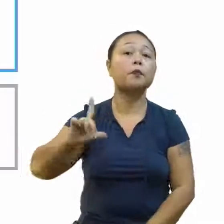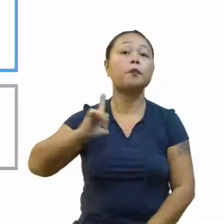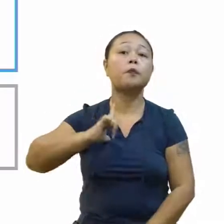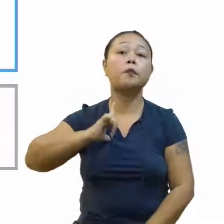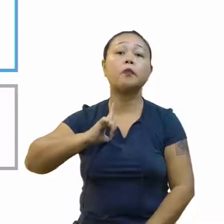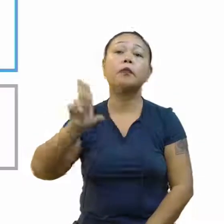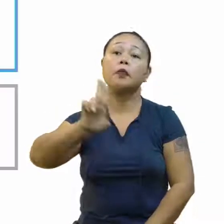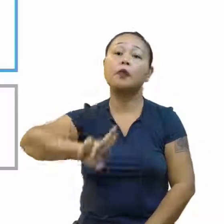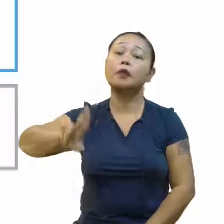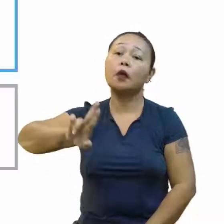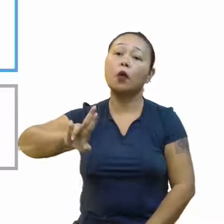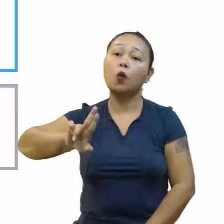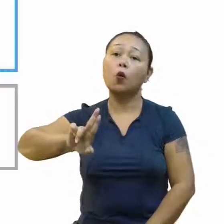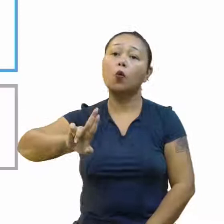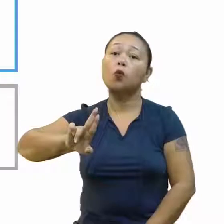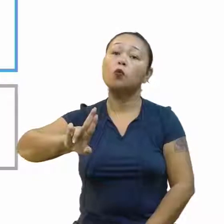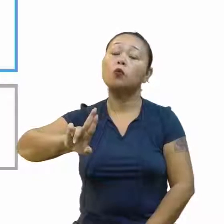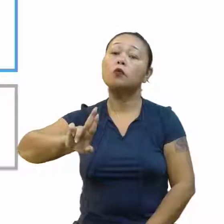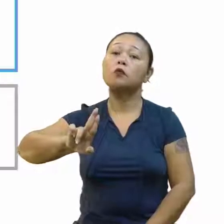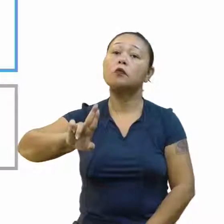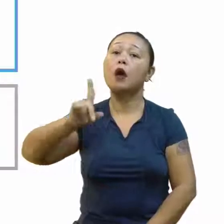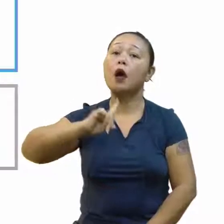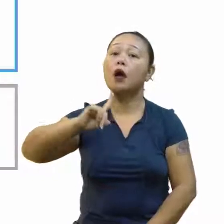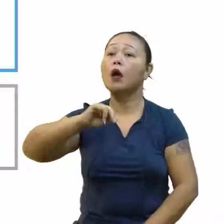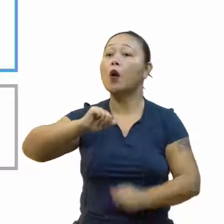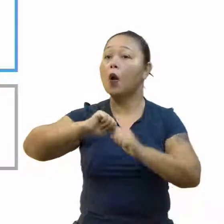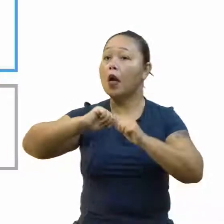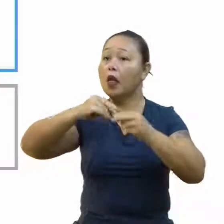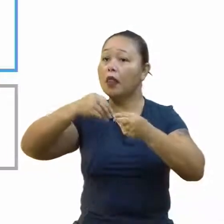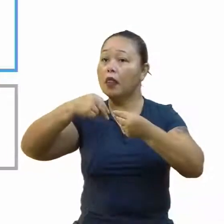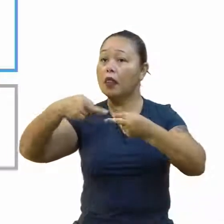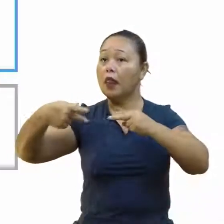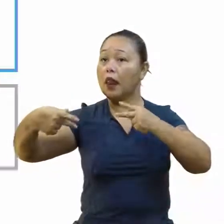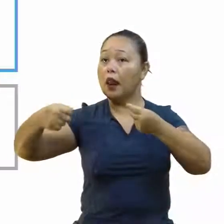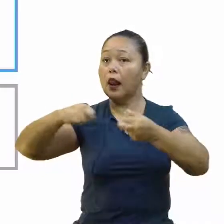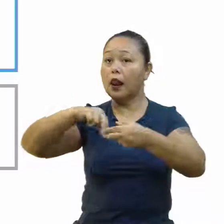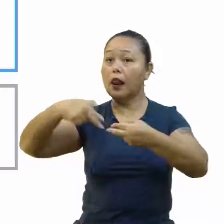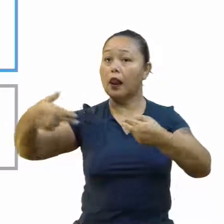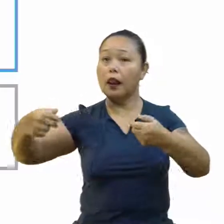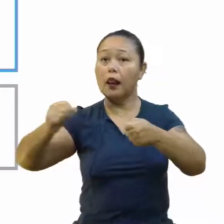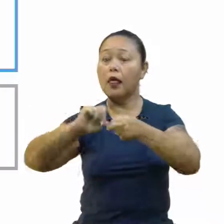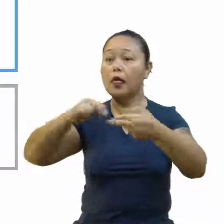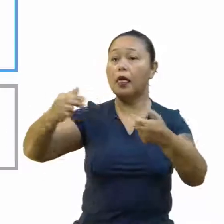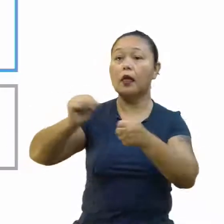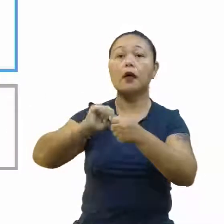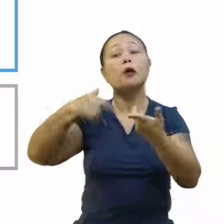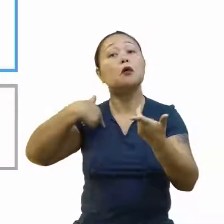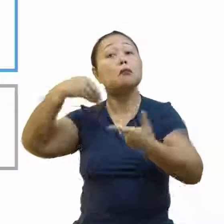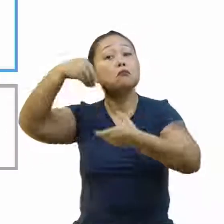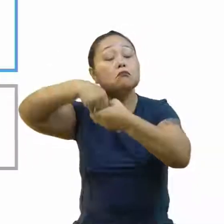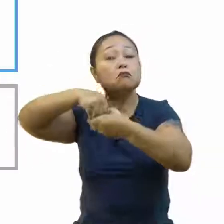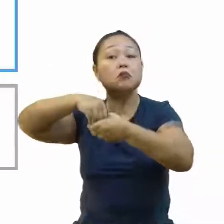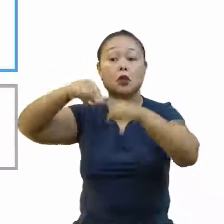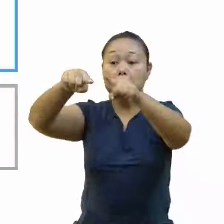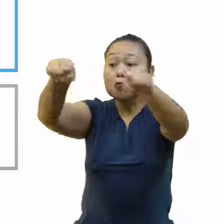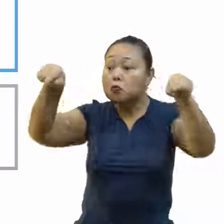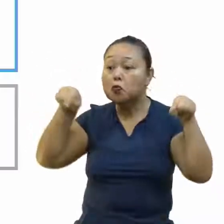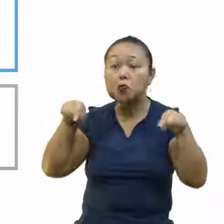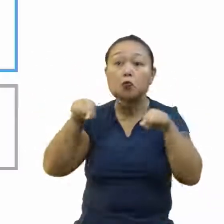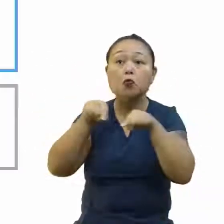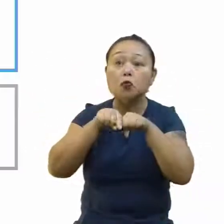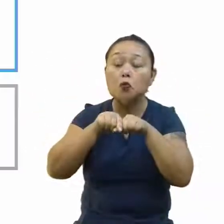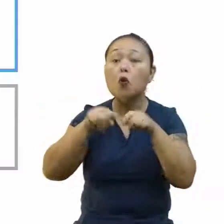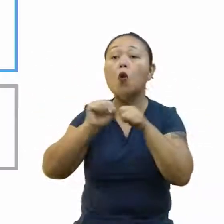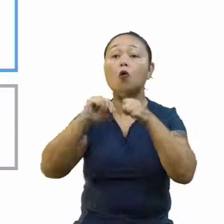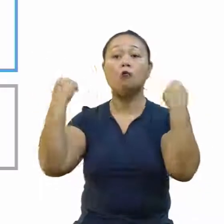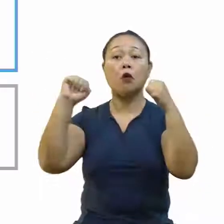posso utilizar exercícios com elástico, isso tanto numa academia quanto num exercício